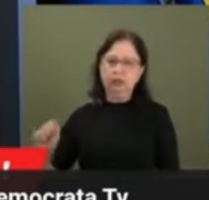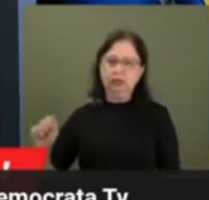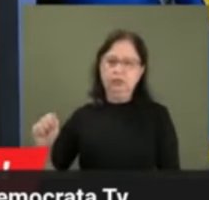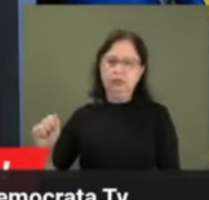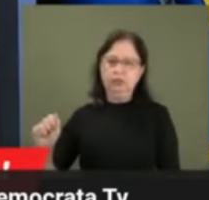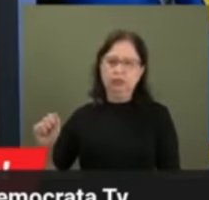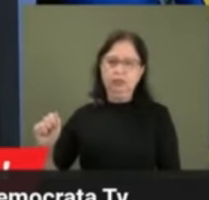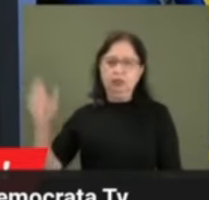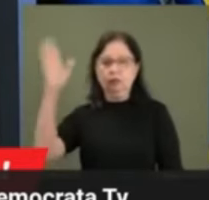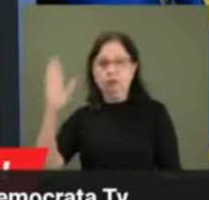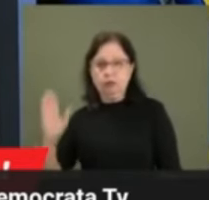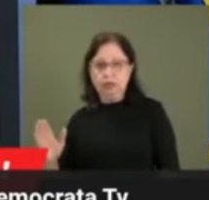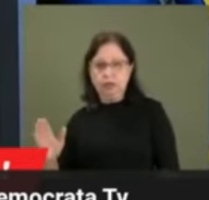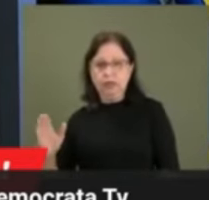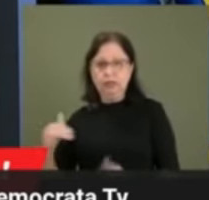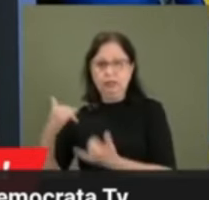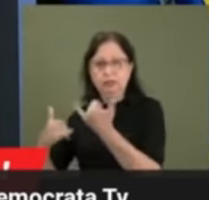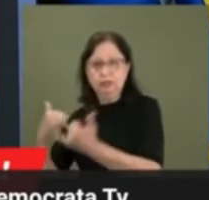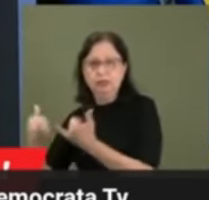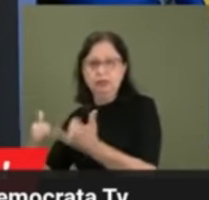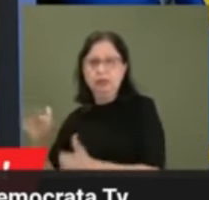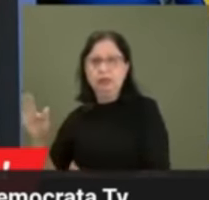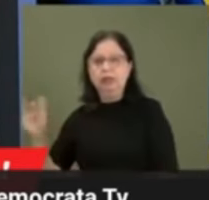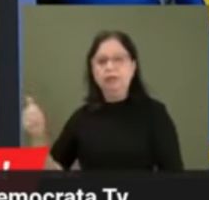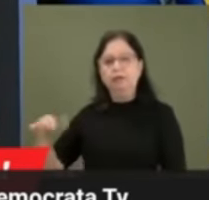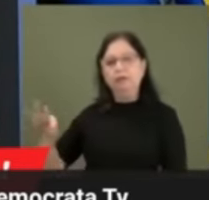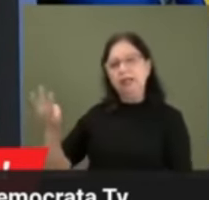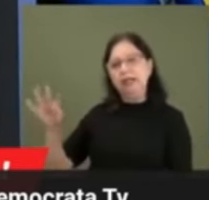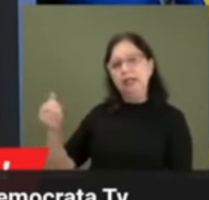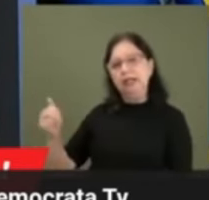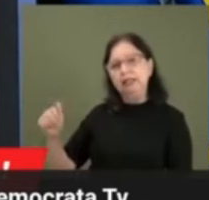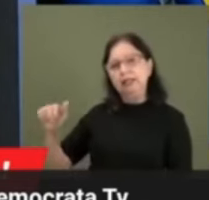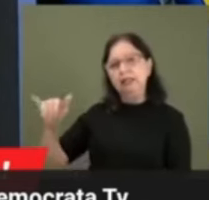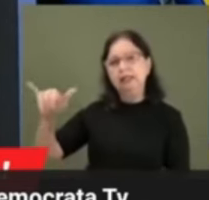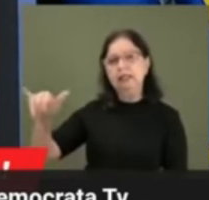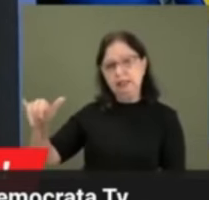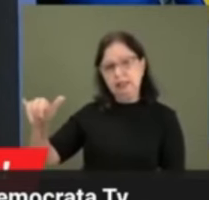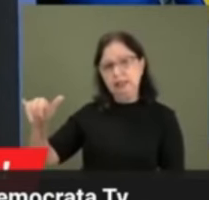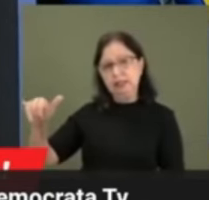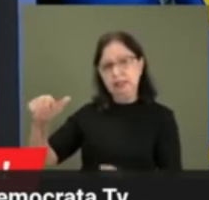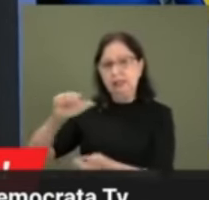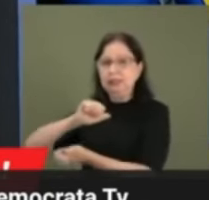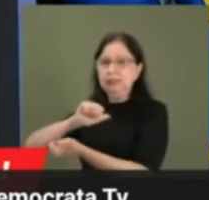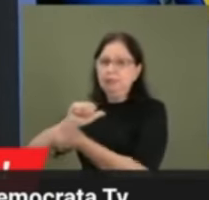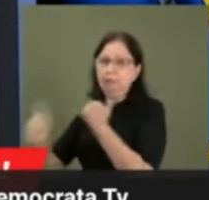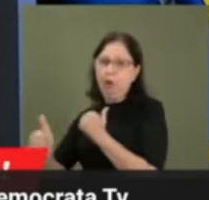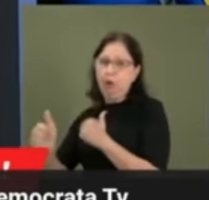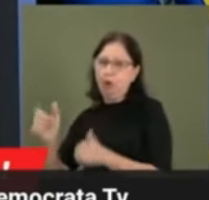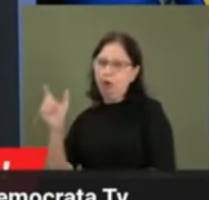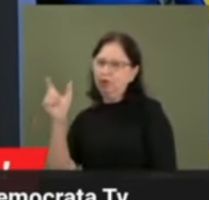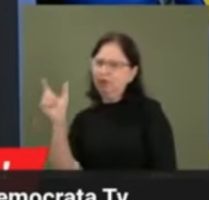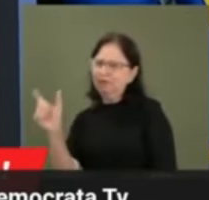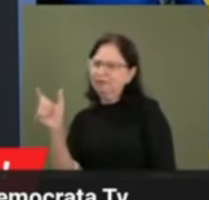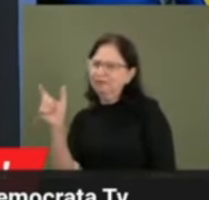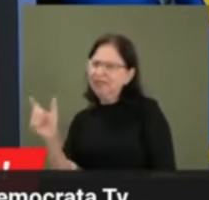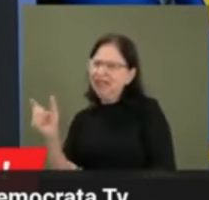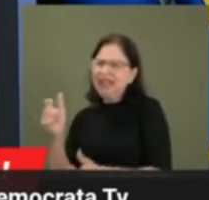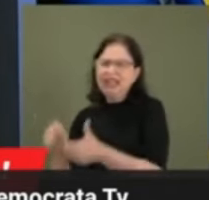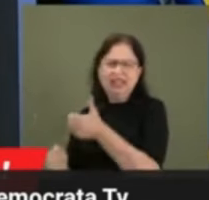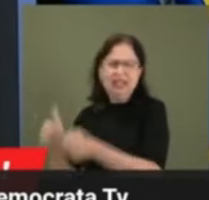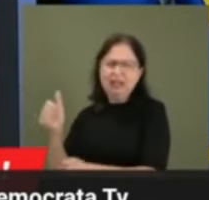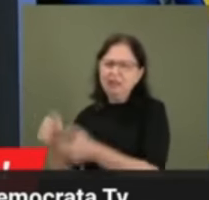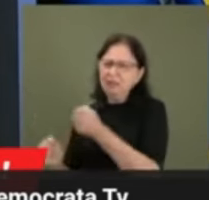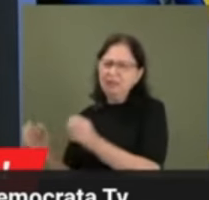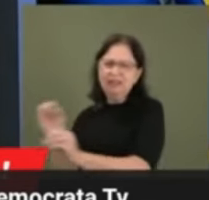Sim eles falam de games mas não tem game no nome Associação Brasileira de Fantasy Sport queer regular queer atuar sobre o projeto de marco regulatório de